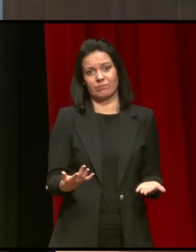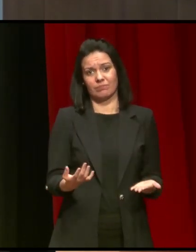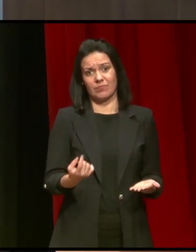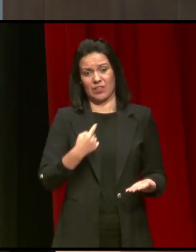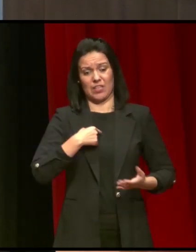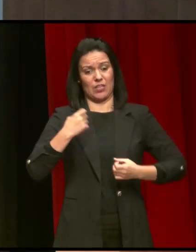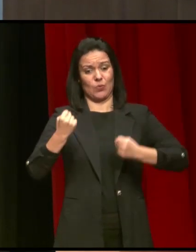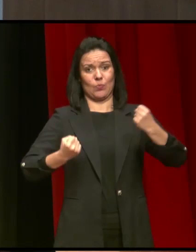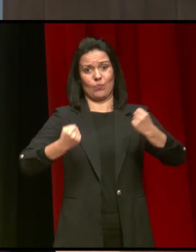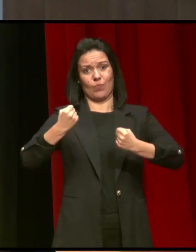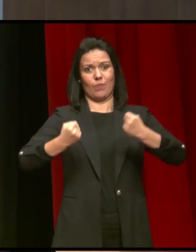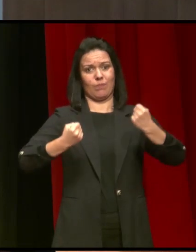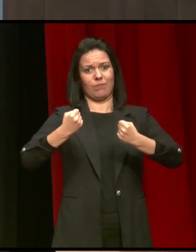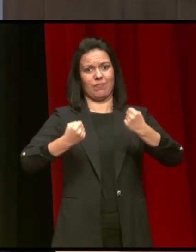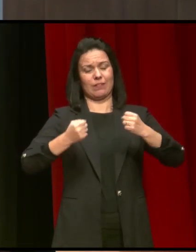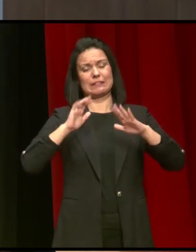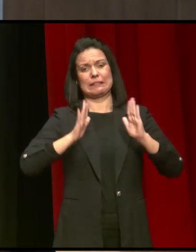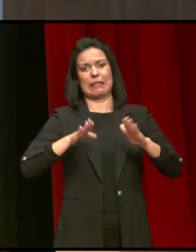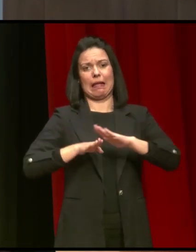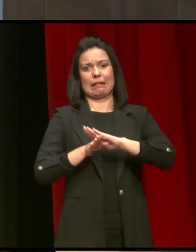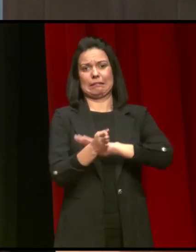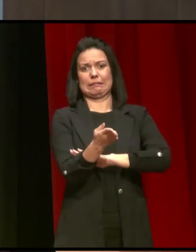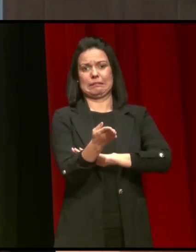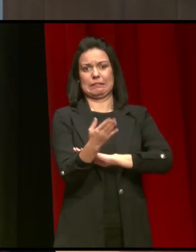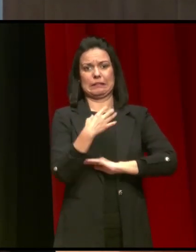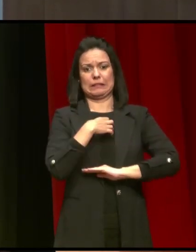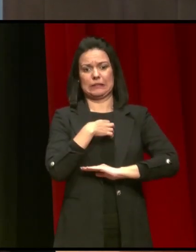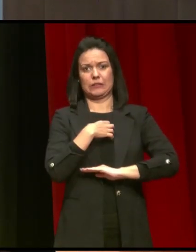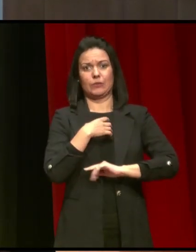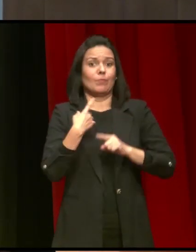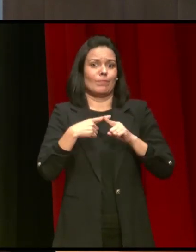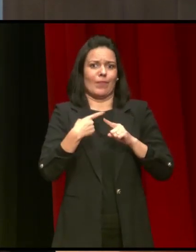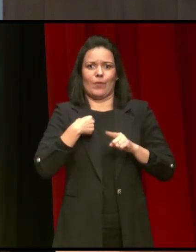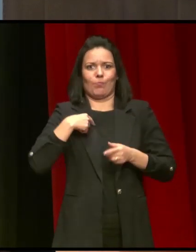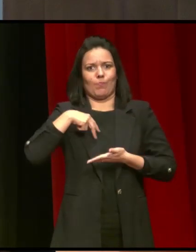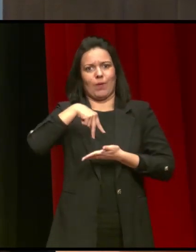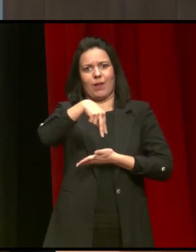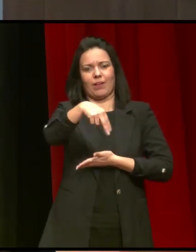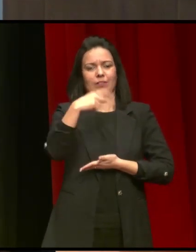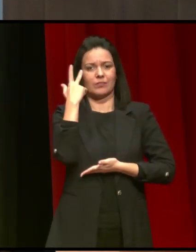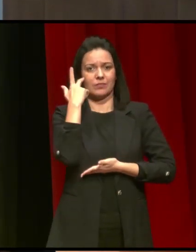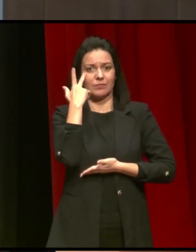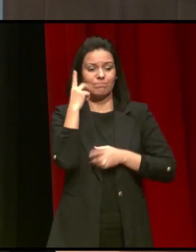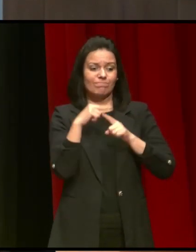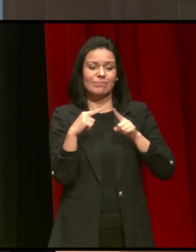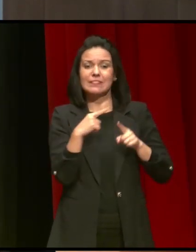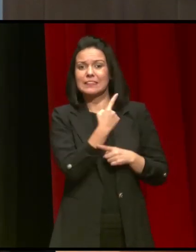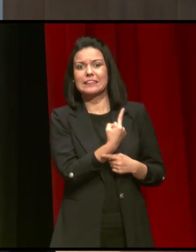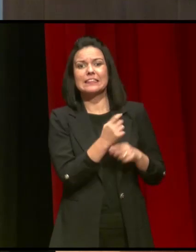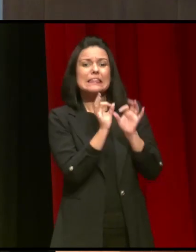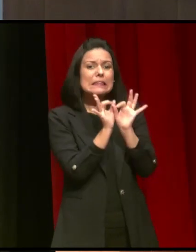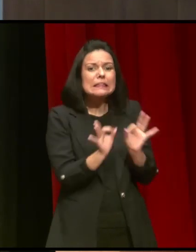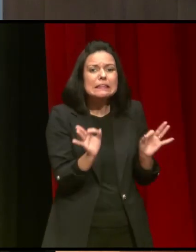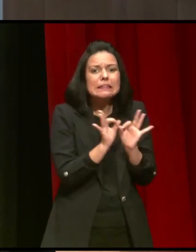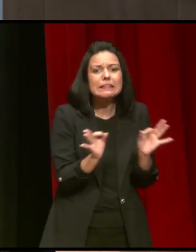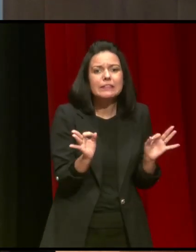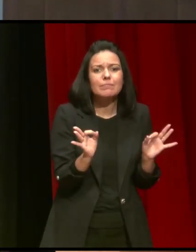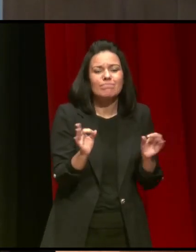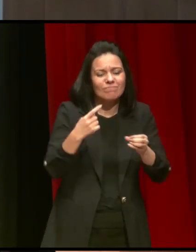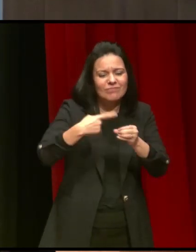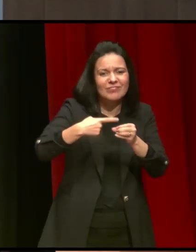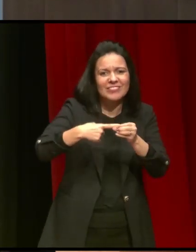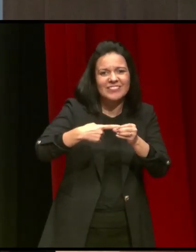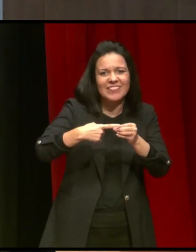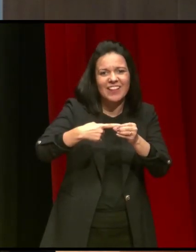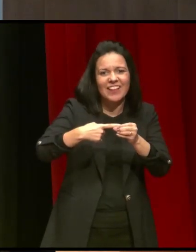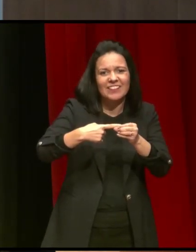quero ir para a cidade, você está vendo? Porque eu estou toda hora, né? Que eu tenho liberdade para ir e vir, mas ele não tem liberdade para vir. Ele queria só andar na cidade, dentro do